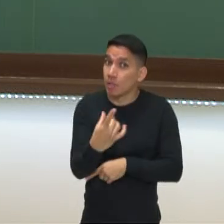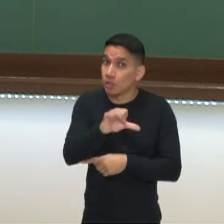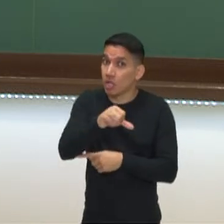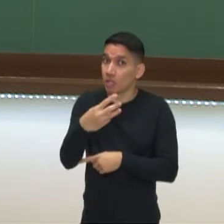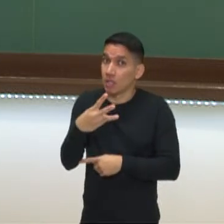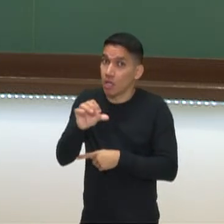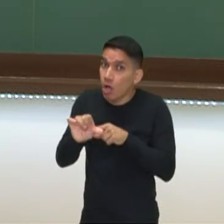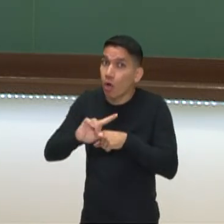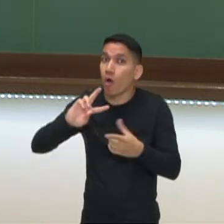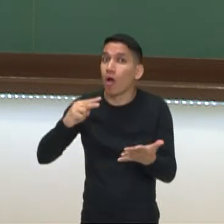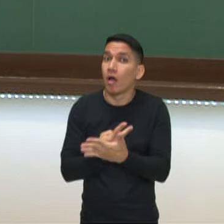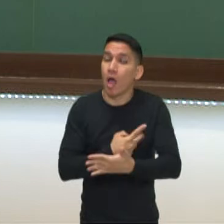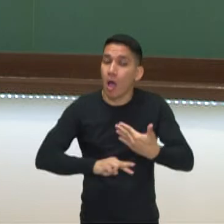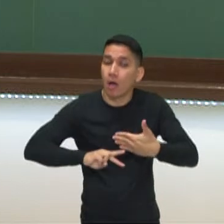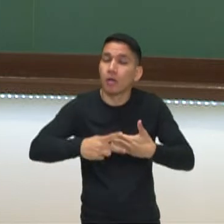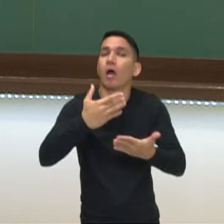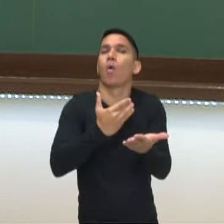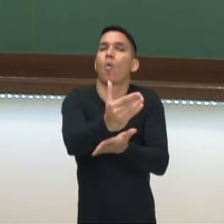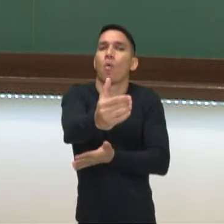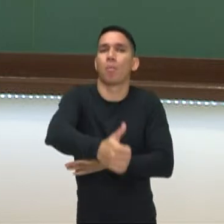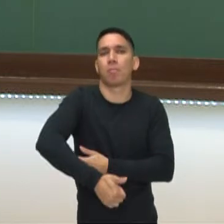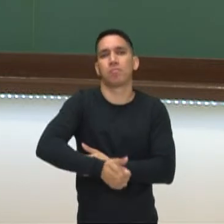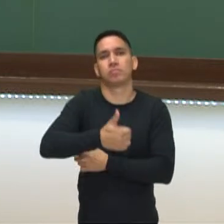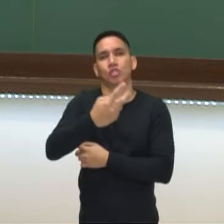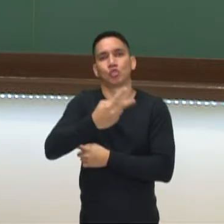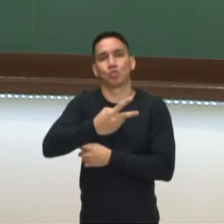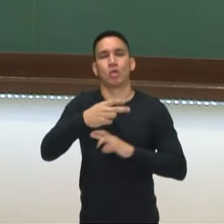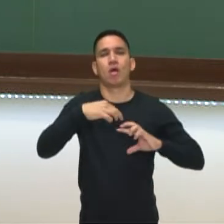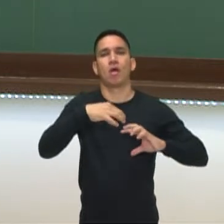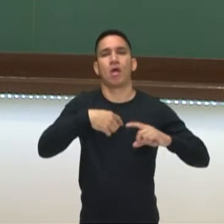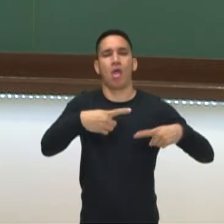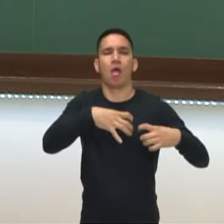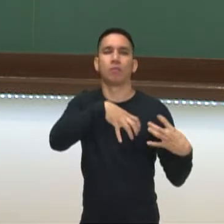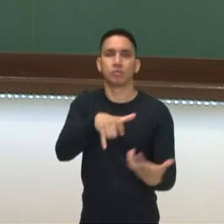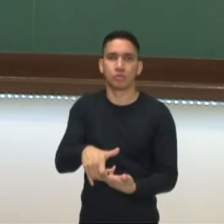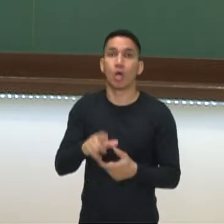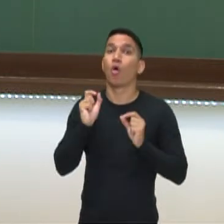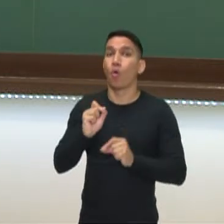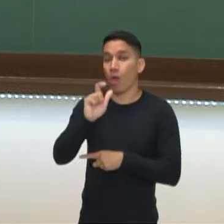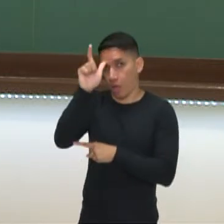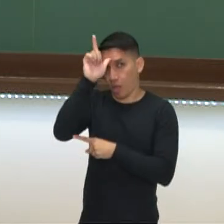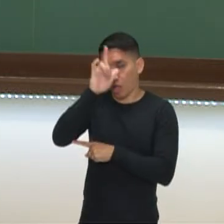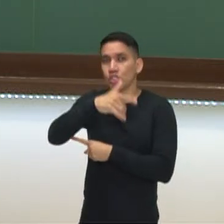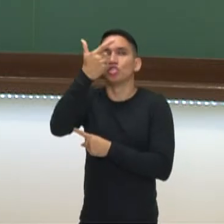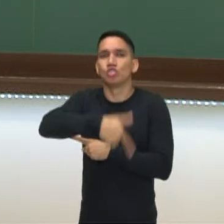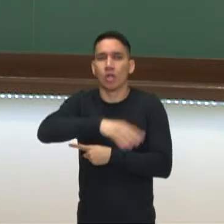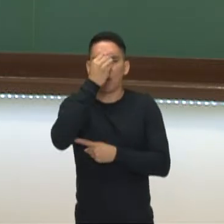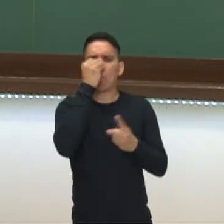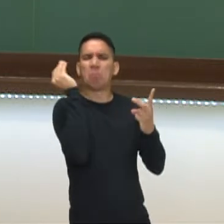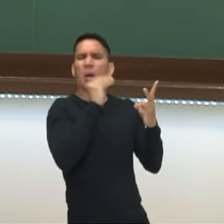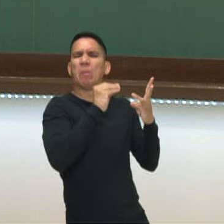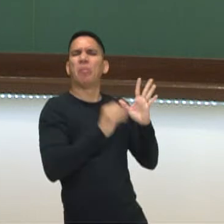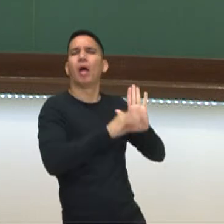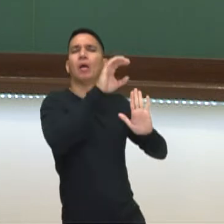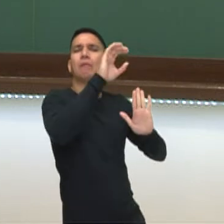data colocada como início da Segunda Guerra Mundial, quando a Alemanha mais uma vez desobedeceu a tratados